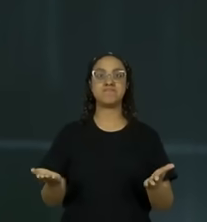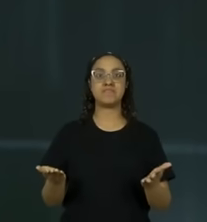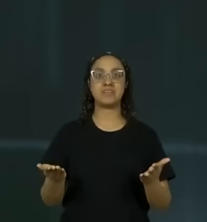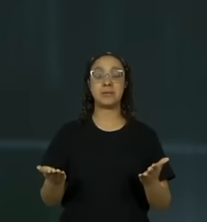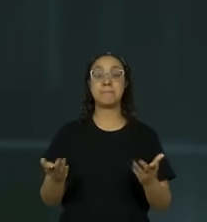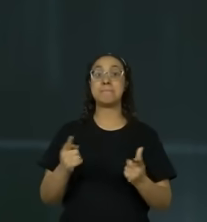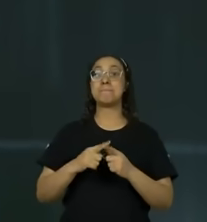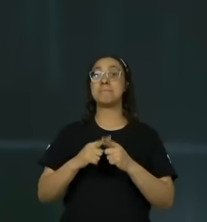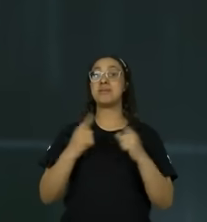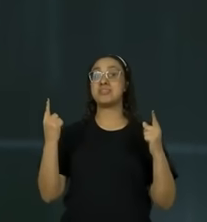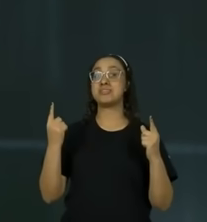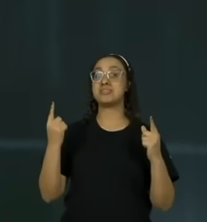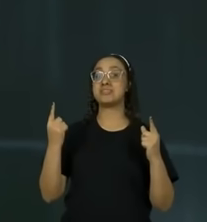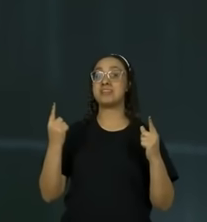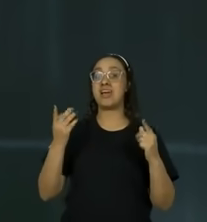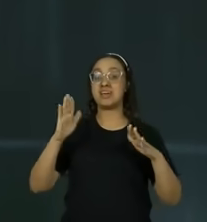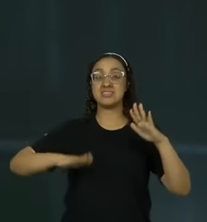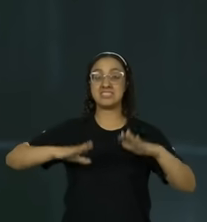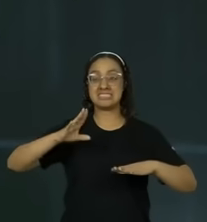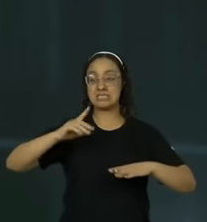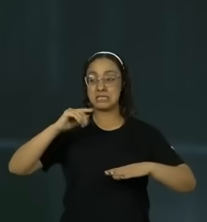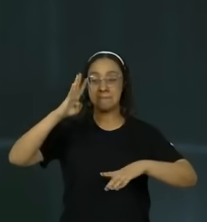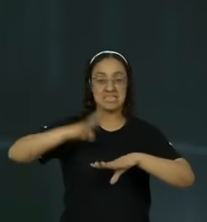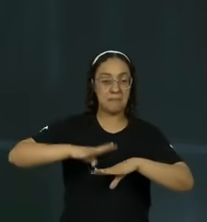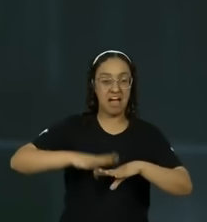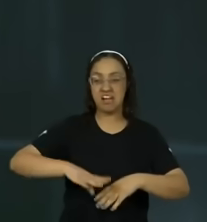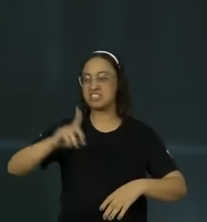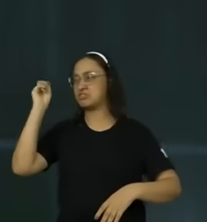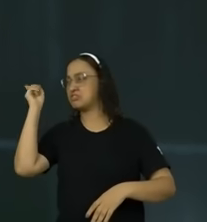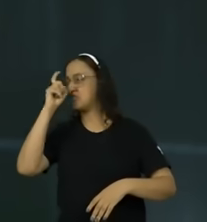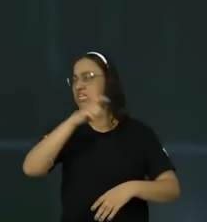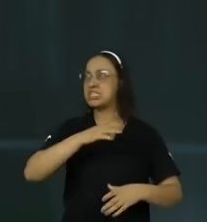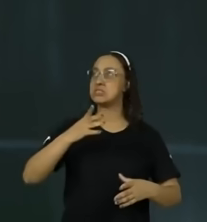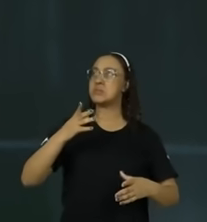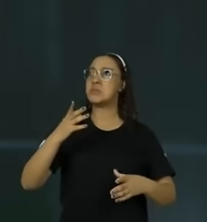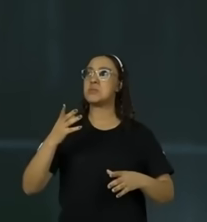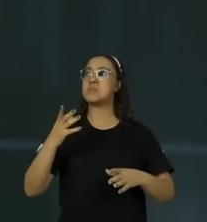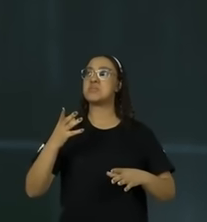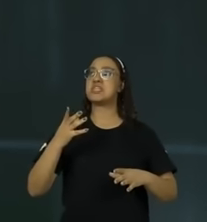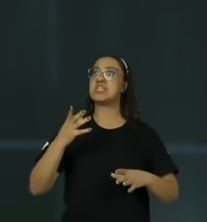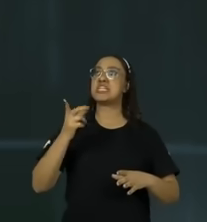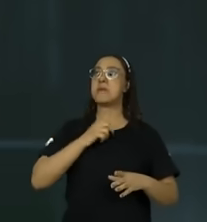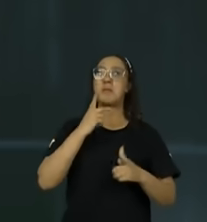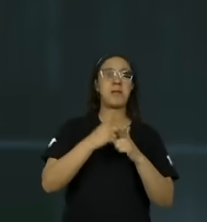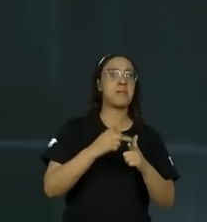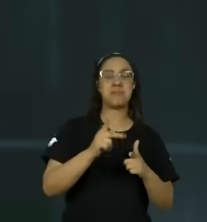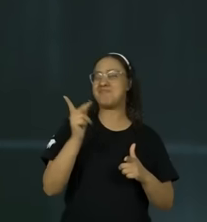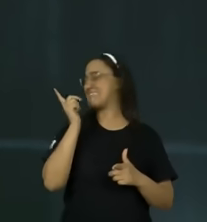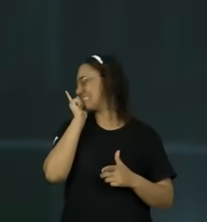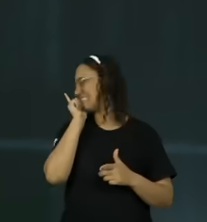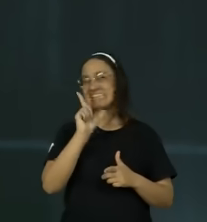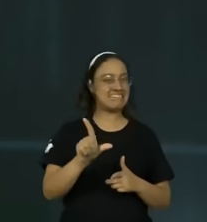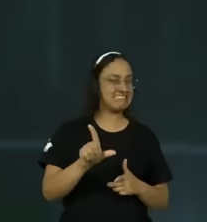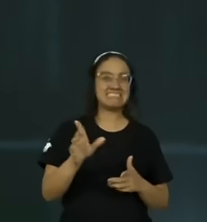que diz. Ainda que a matemática e a probabilidade diga não, Deus vai te manter vivo para que você tenha o choro da vitória.